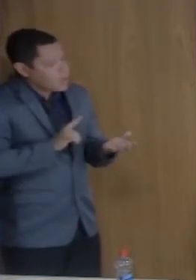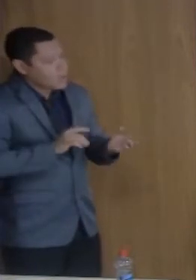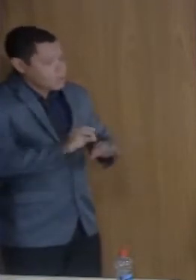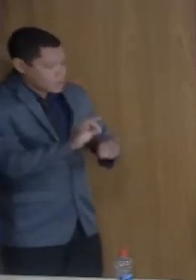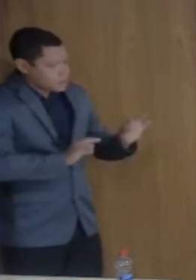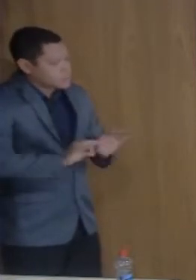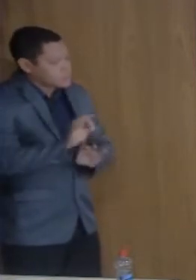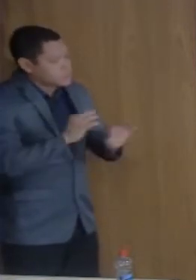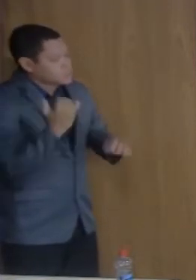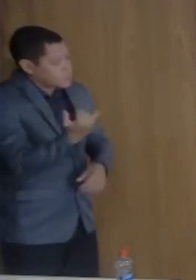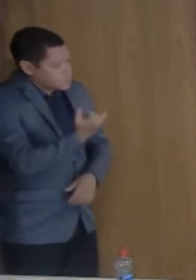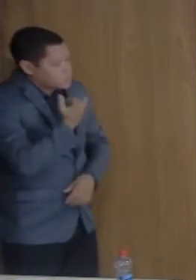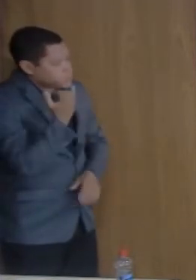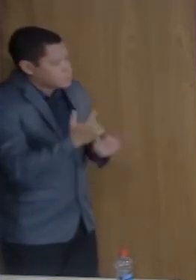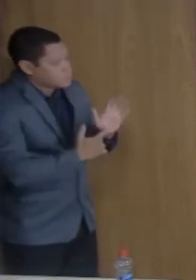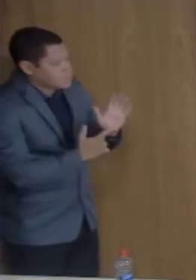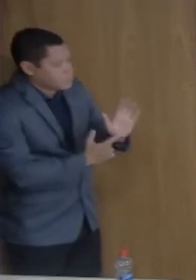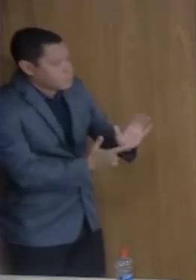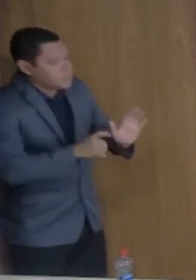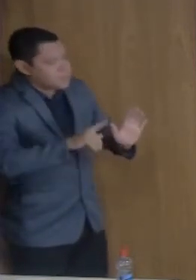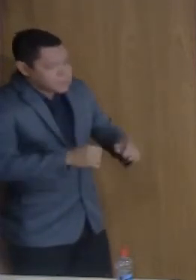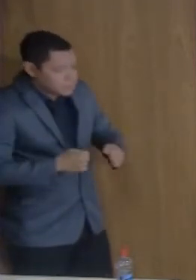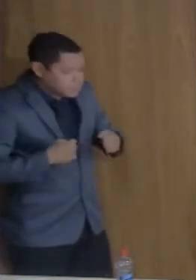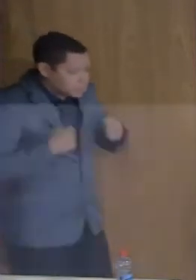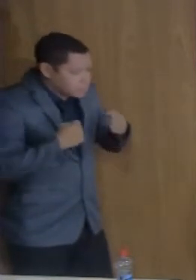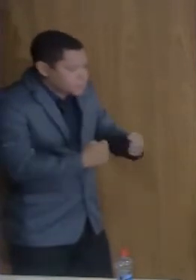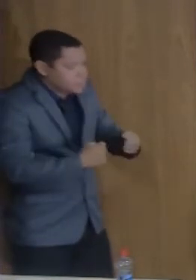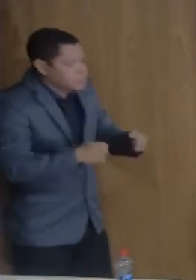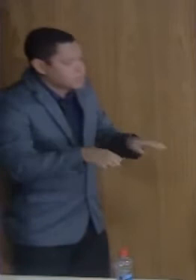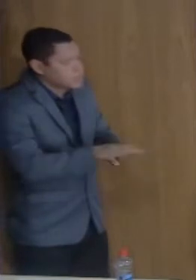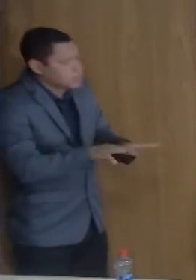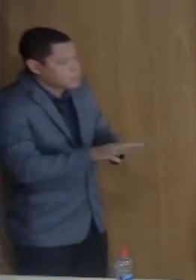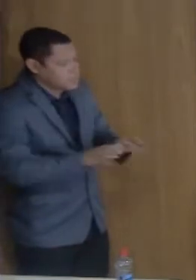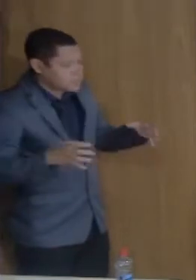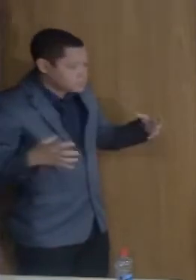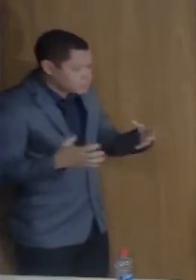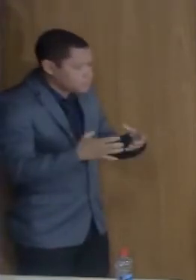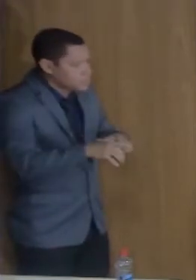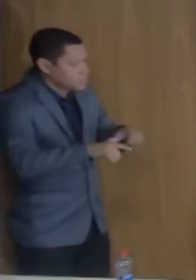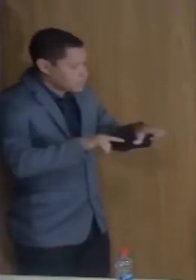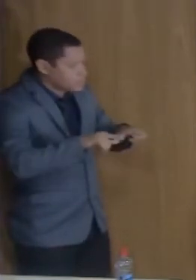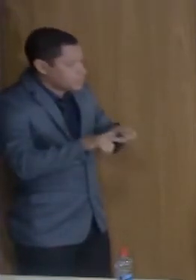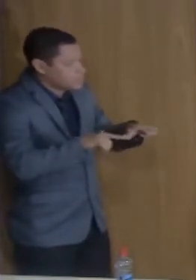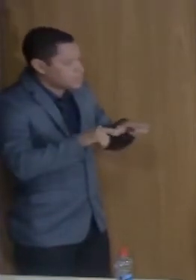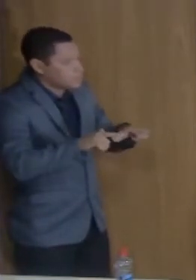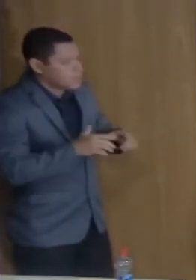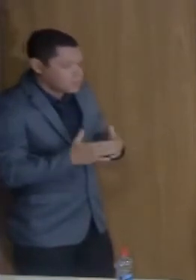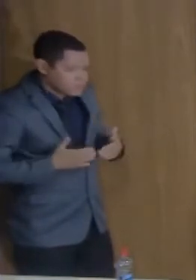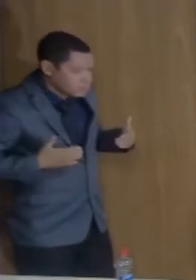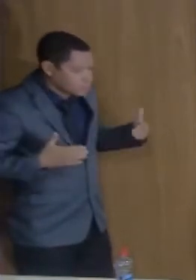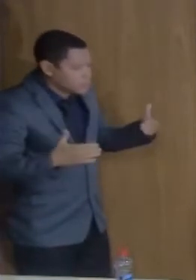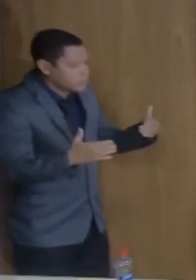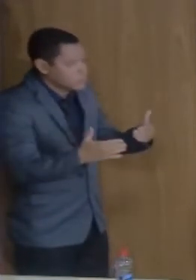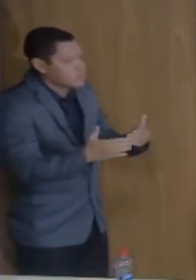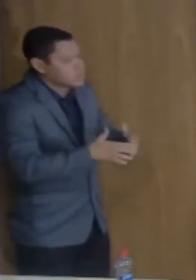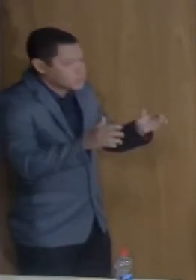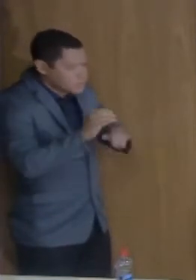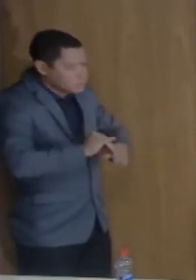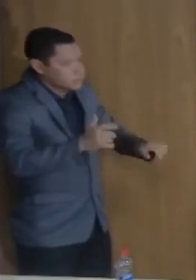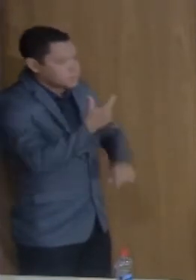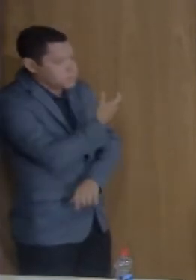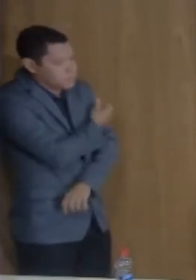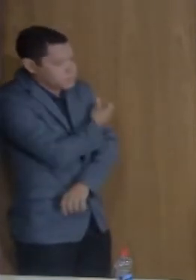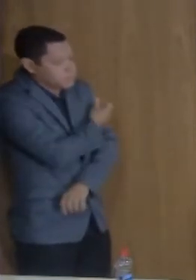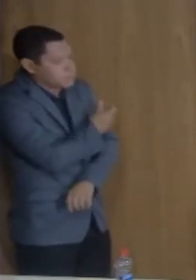organização e, mais do que isso, o empenho de toda a nossa equipe em avançar nessa campanha de